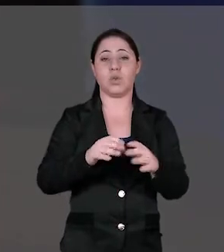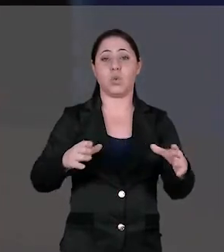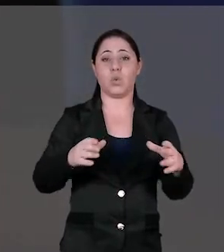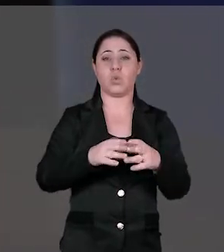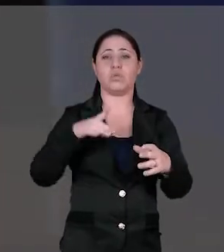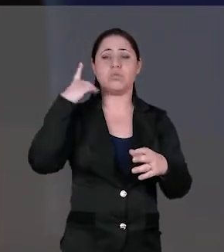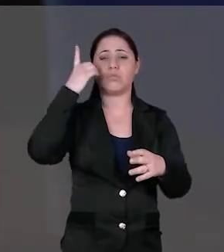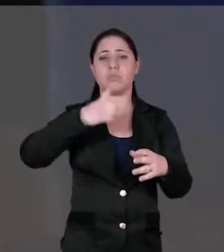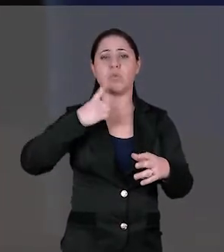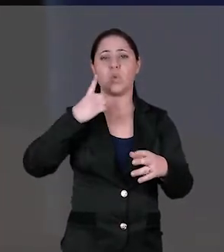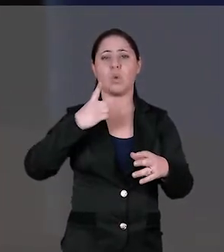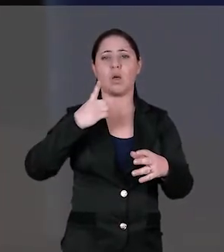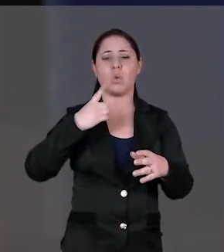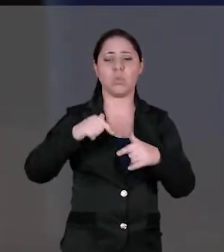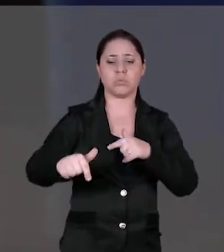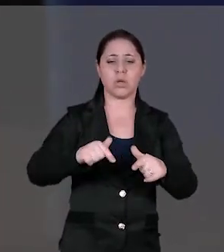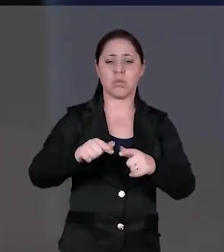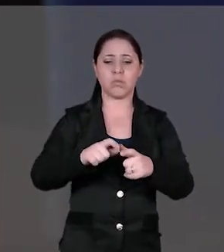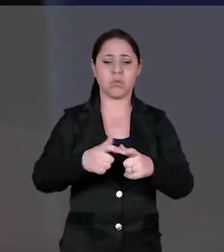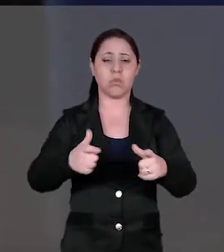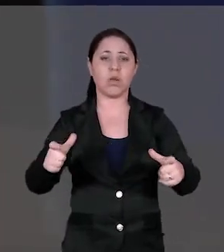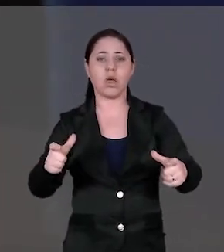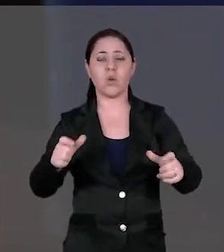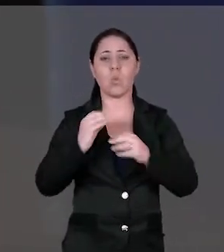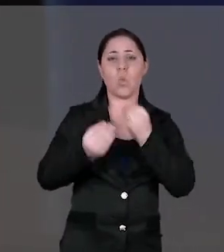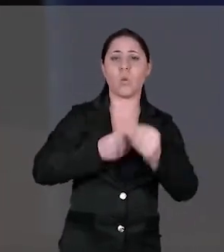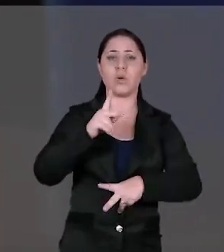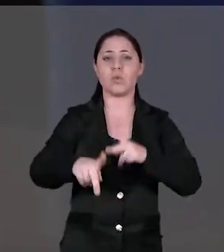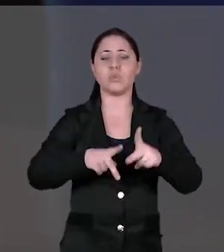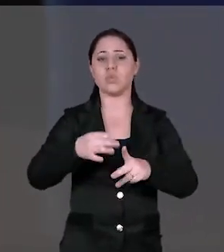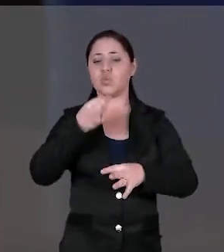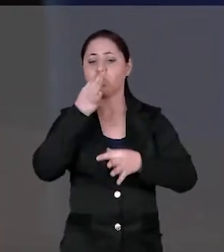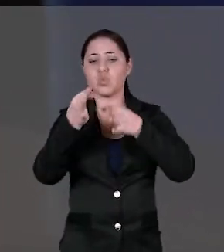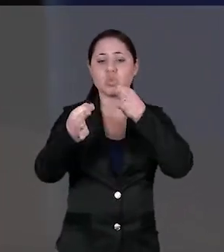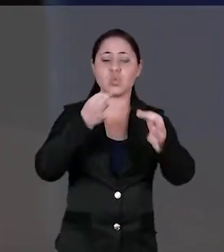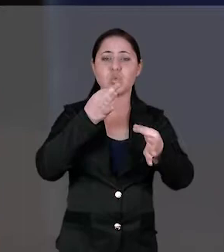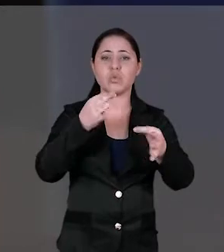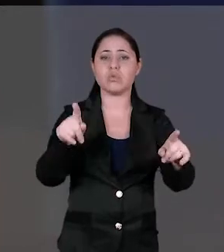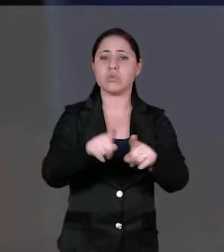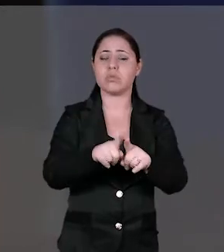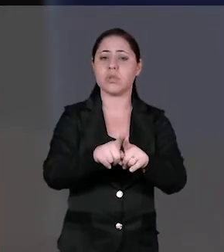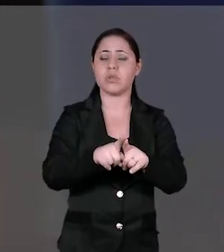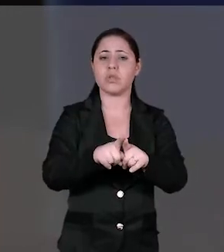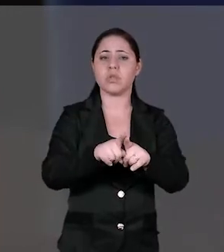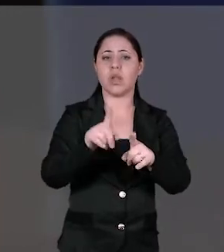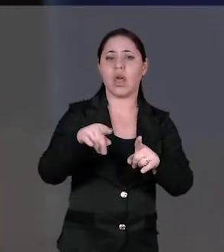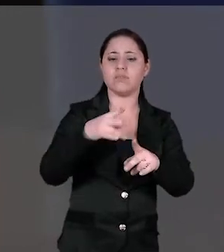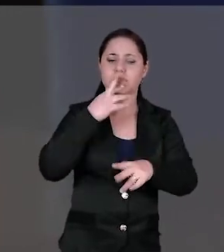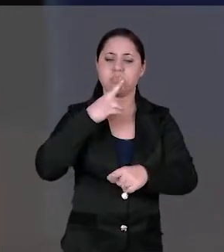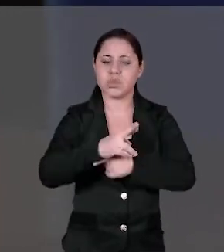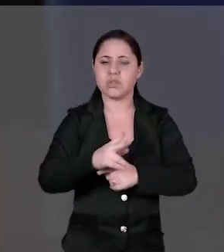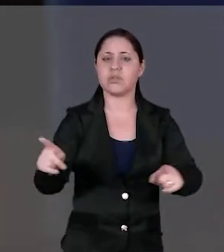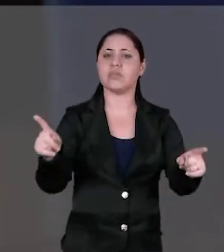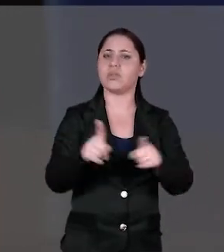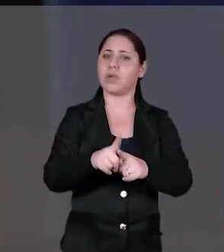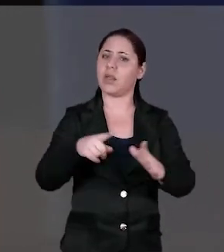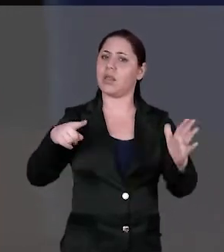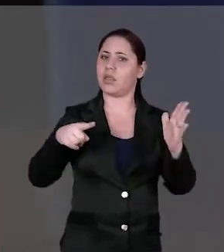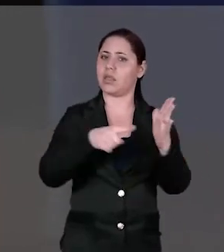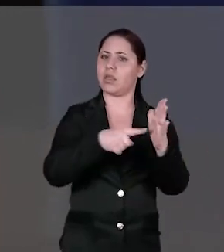está sendo feito com essa frente, a demanda e como que a população também pode enviar sugestões e até